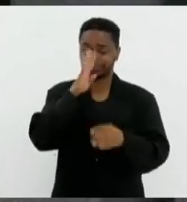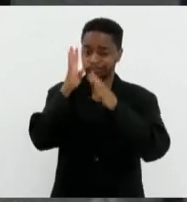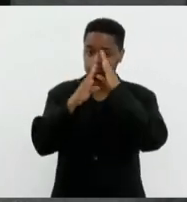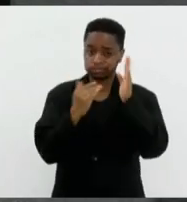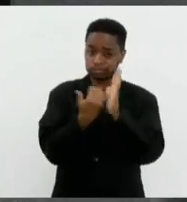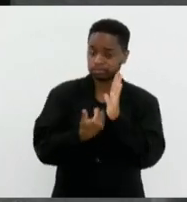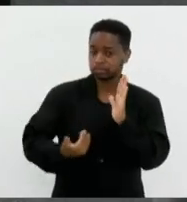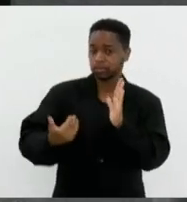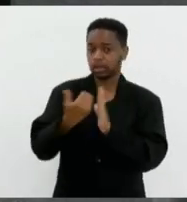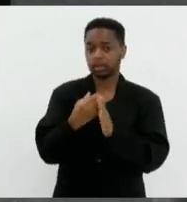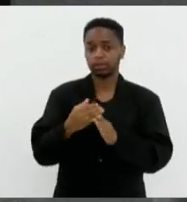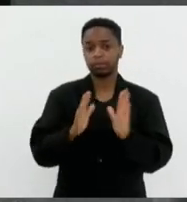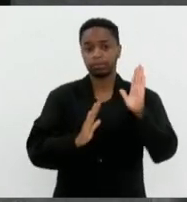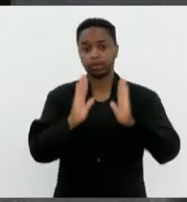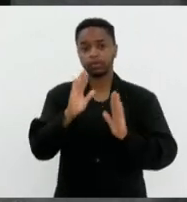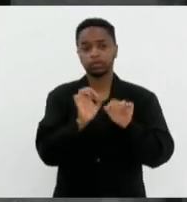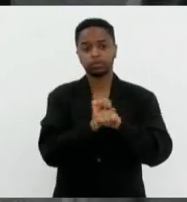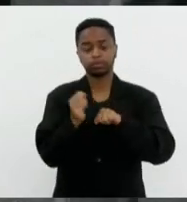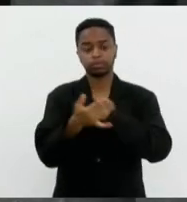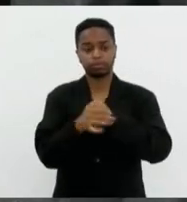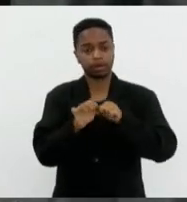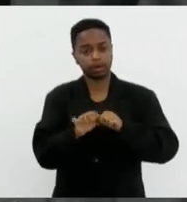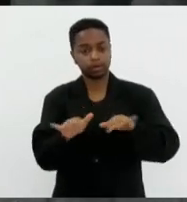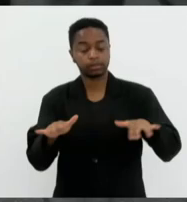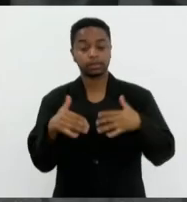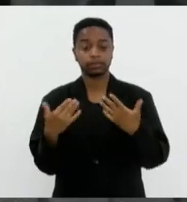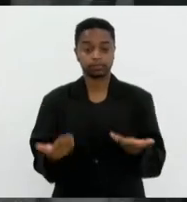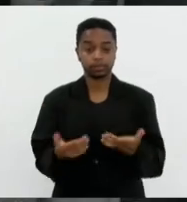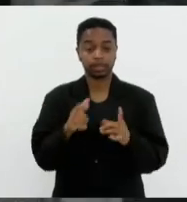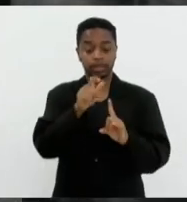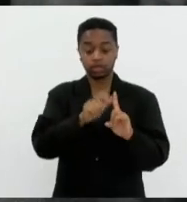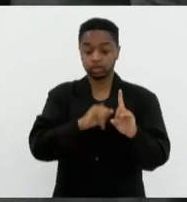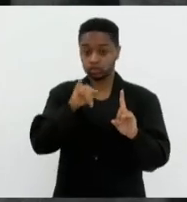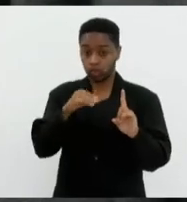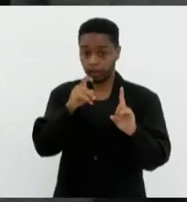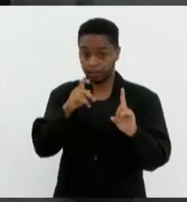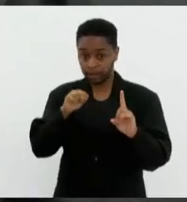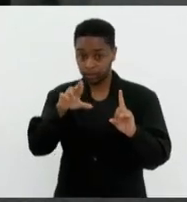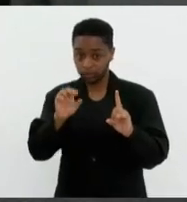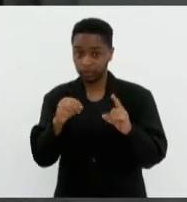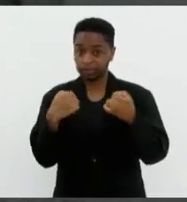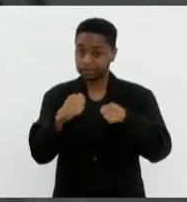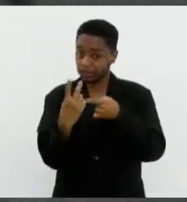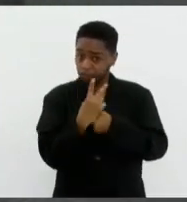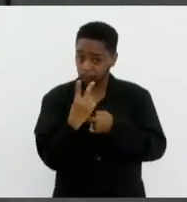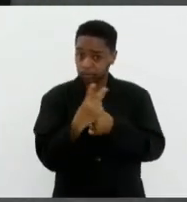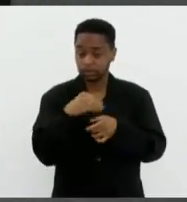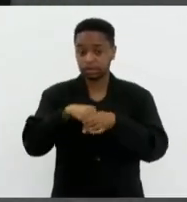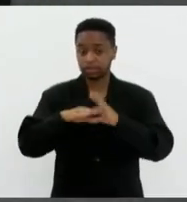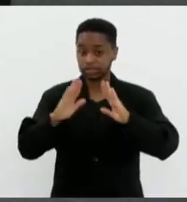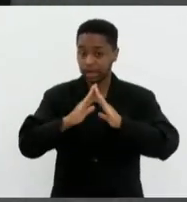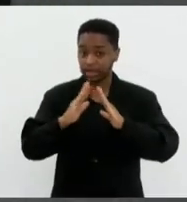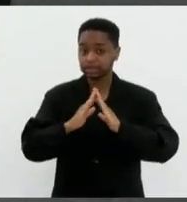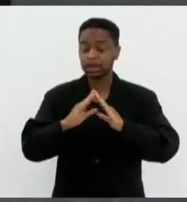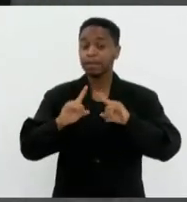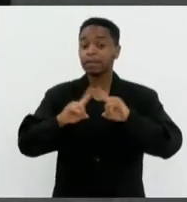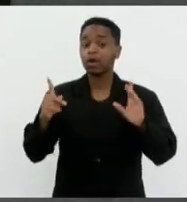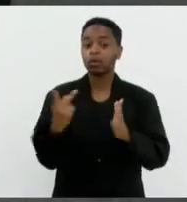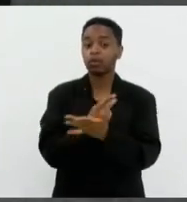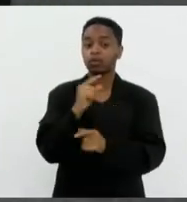no momento de pandemia. Então, onde o João Pedro deveria estar respaldado, que era dentro de uma casa, a casa foi